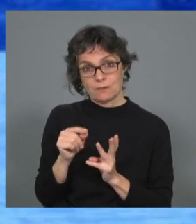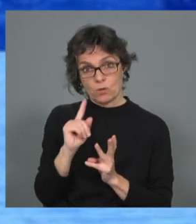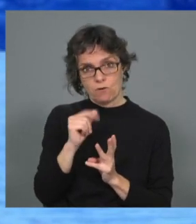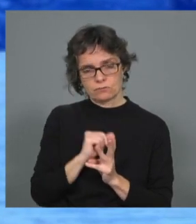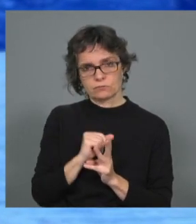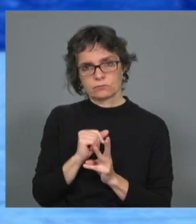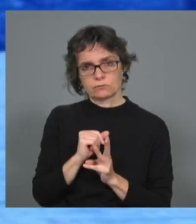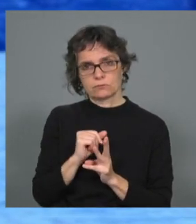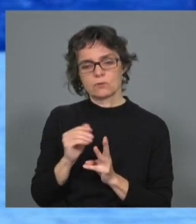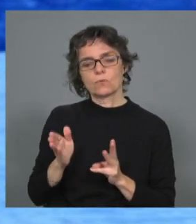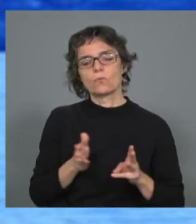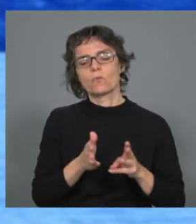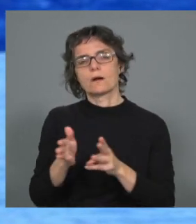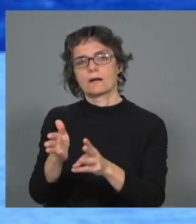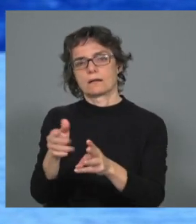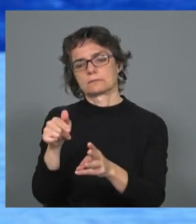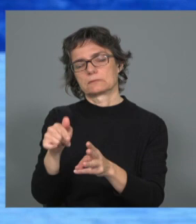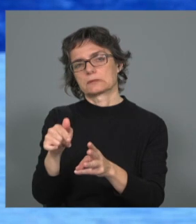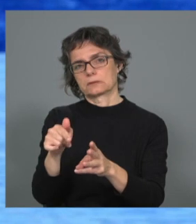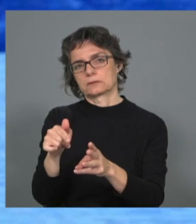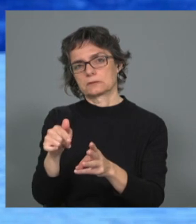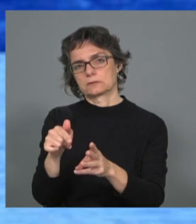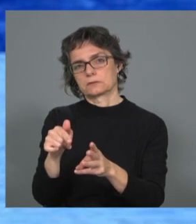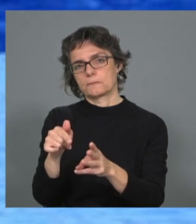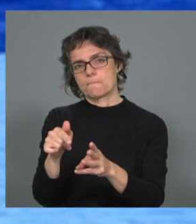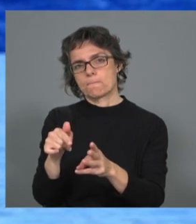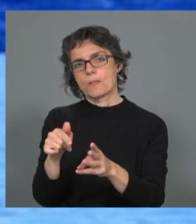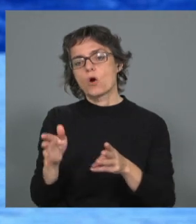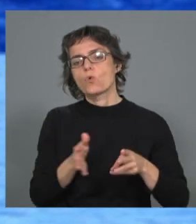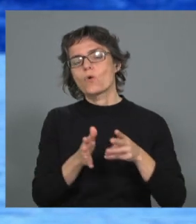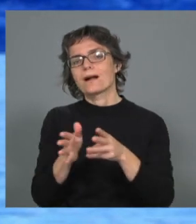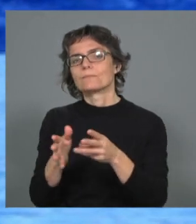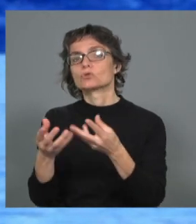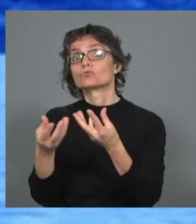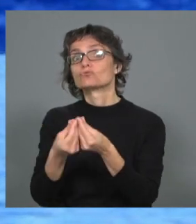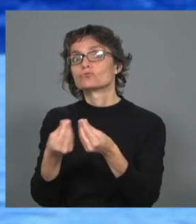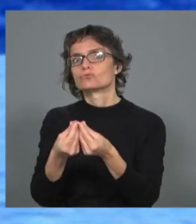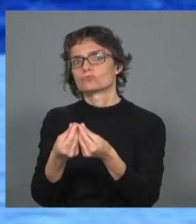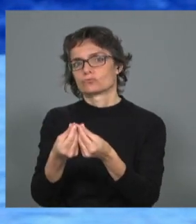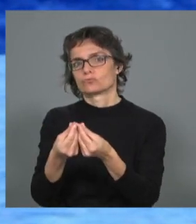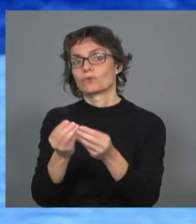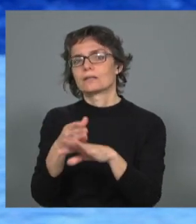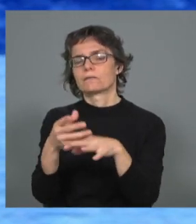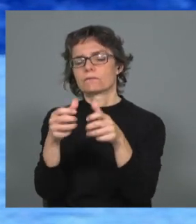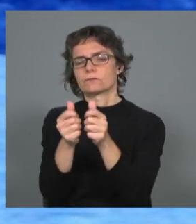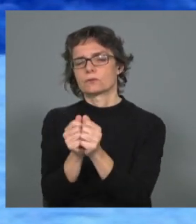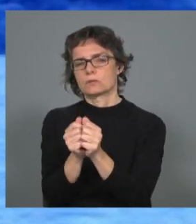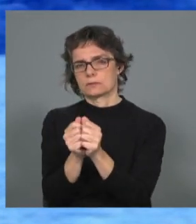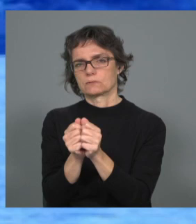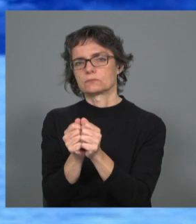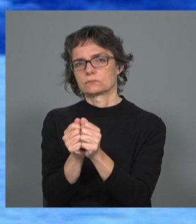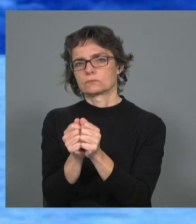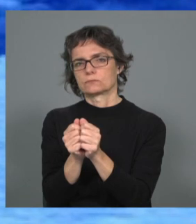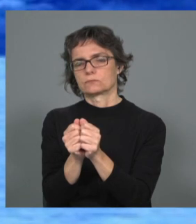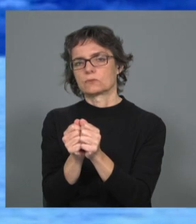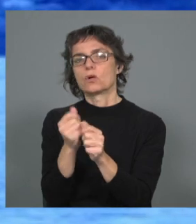enfim, um caminho que se possa fazer, mais uma vez com muita oração, para haver ainda